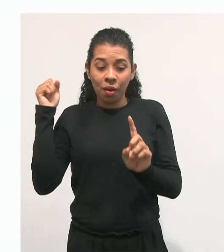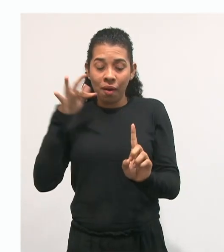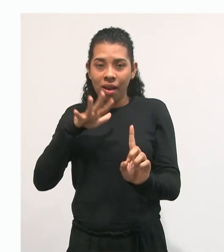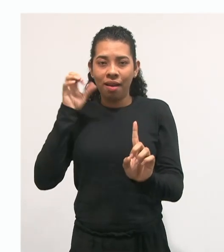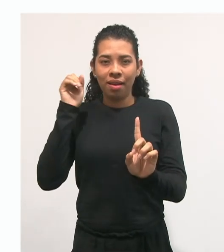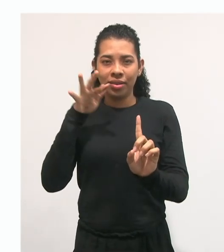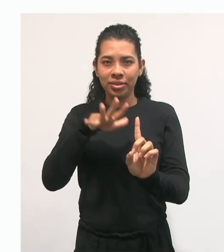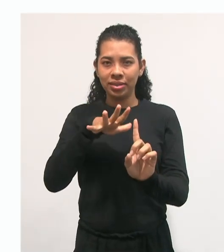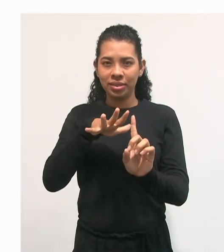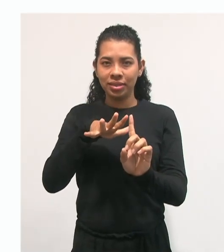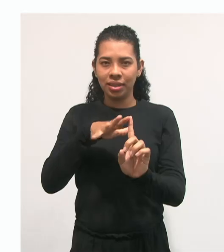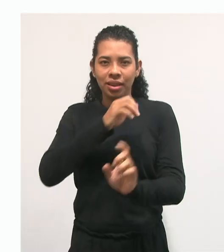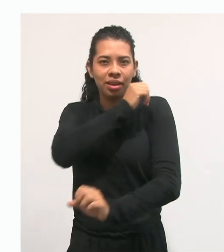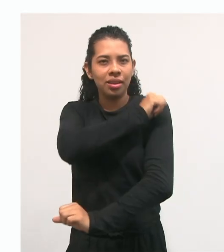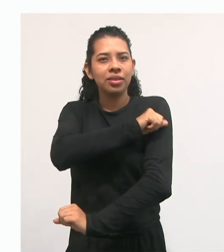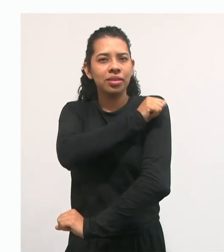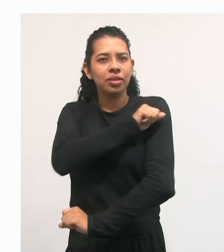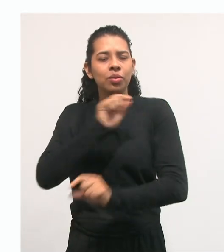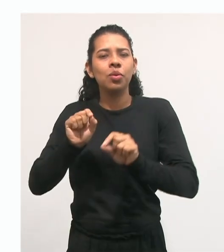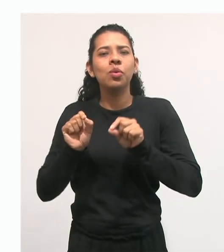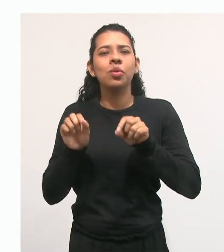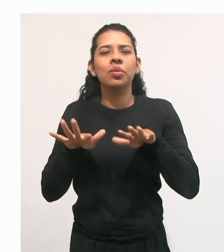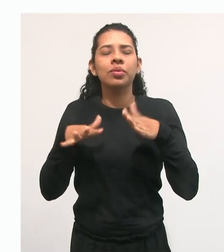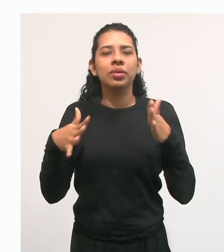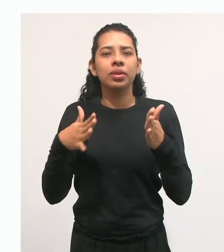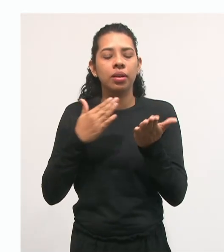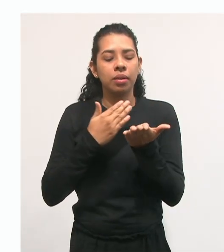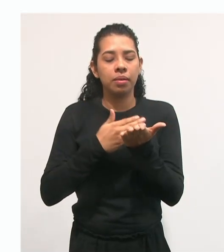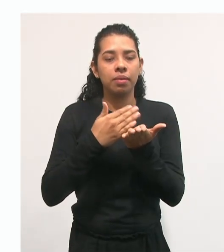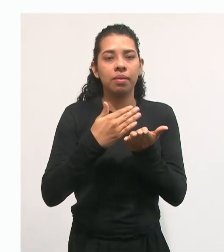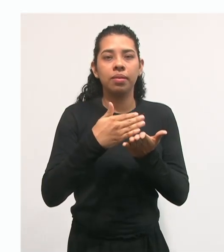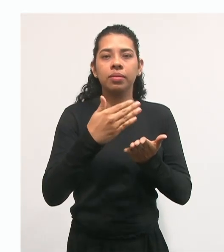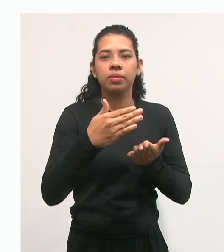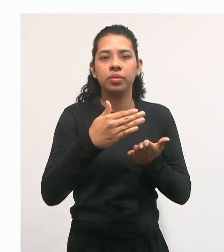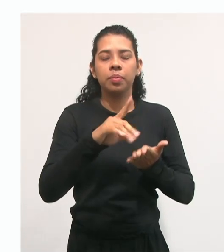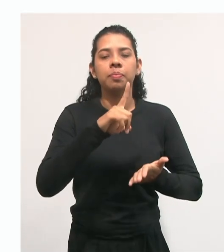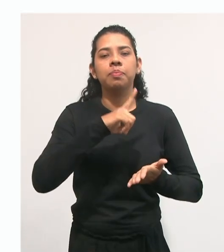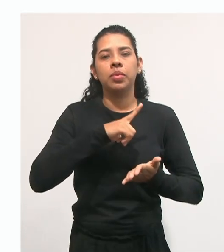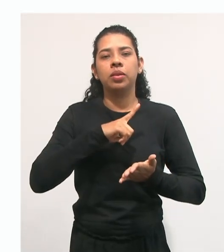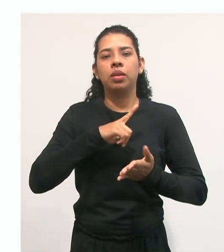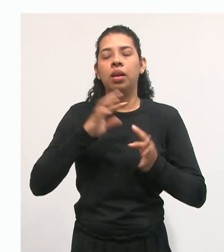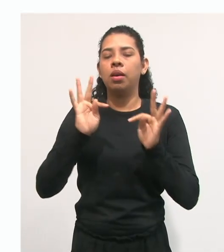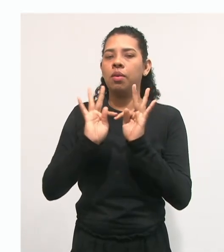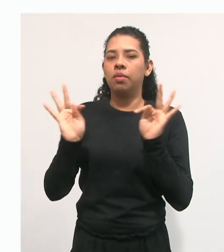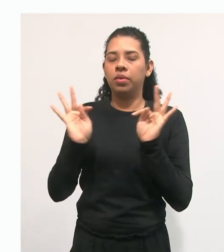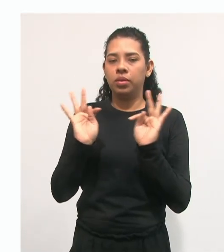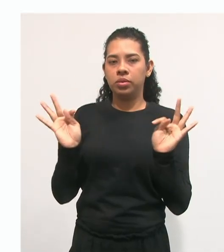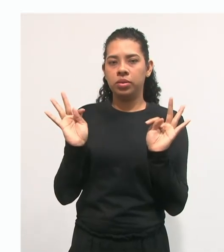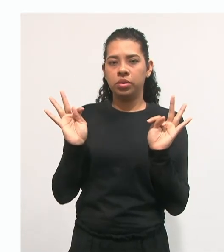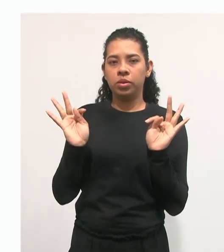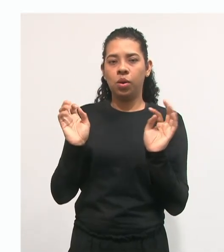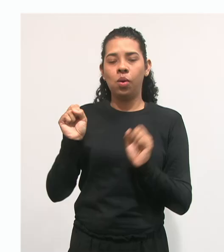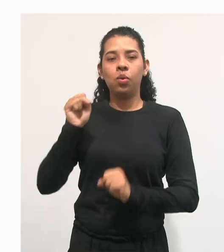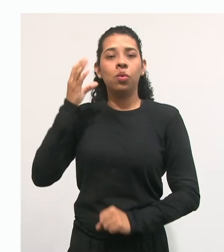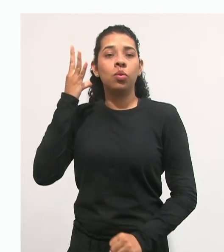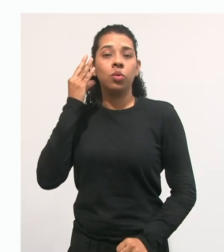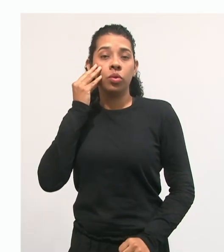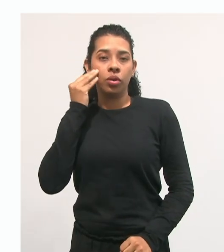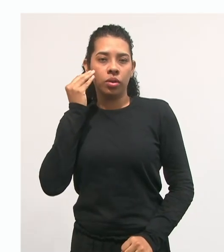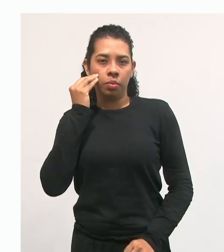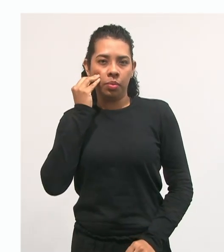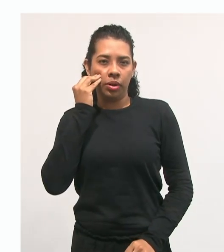entender o que é o processo de ensino. Então, a gente tem a citação de Libânio, que ele diz o seguinte: o processo de ensino é